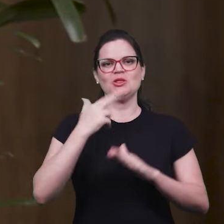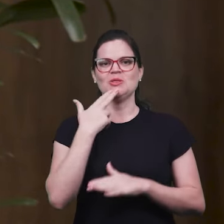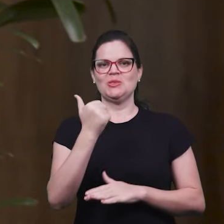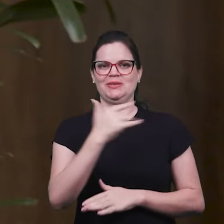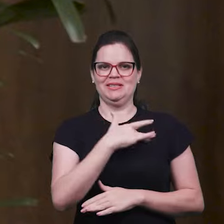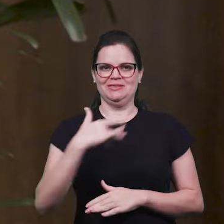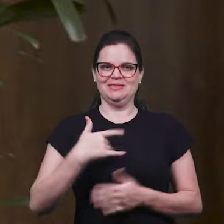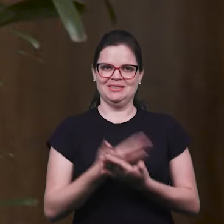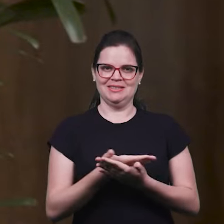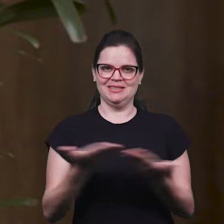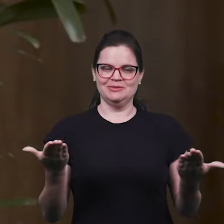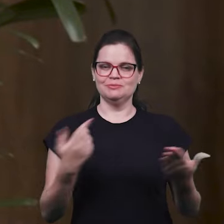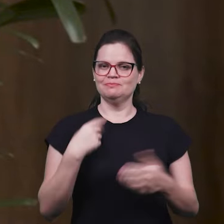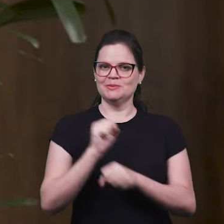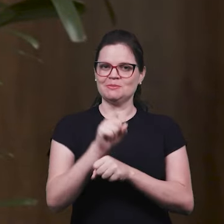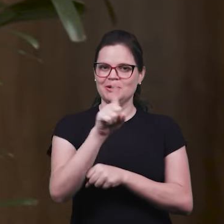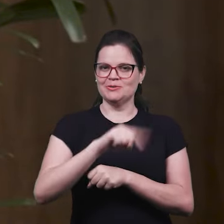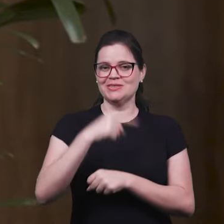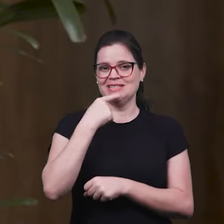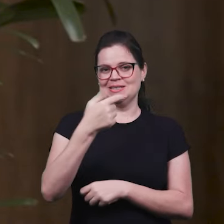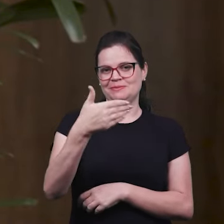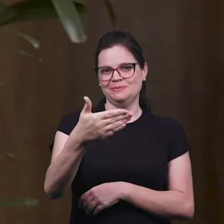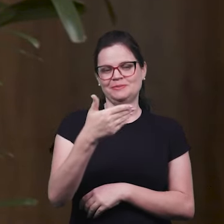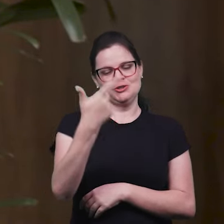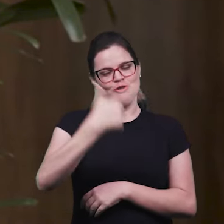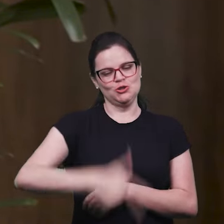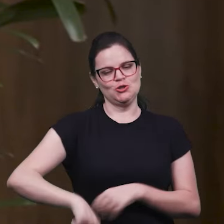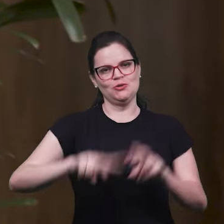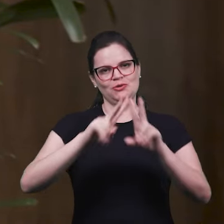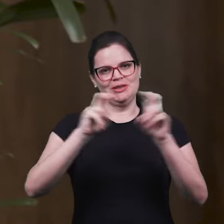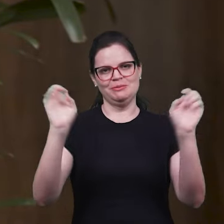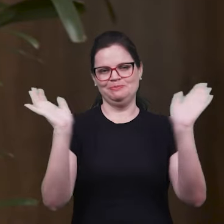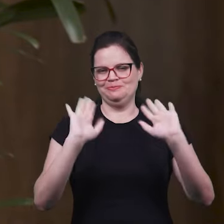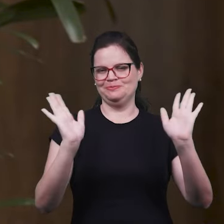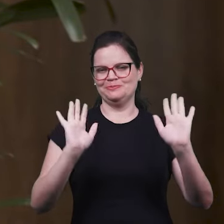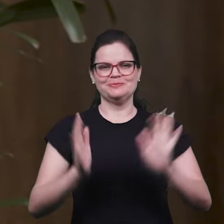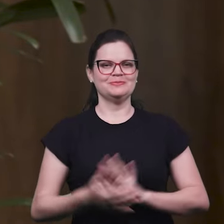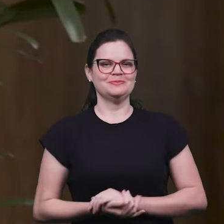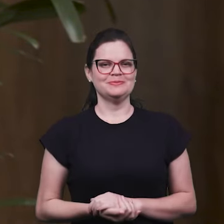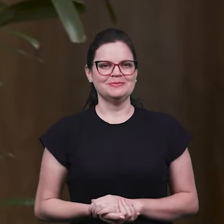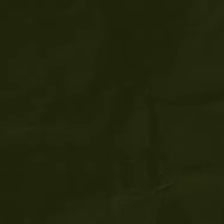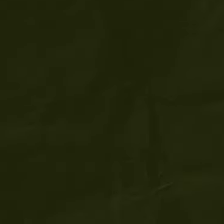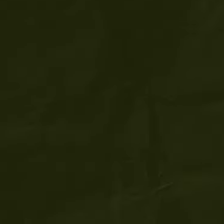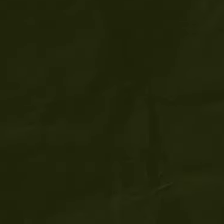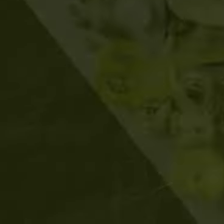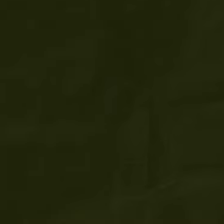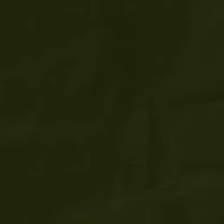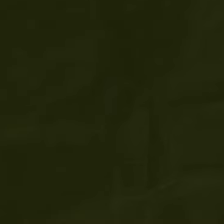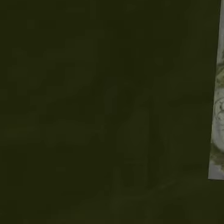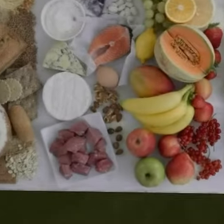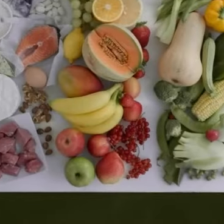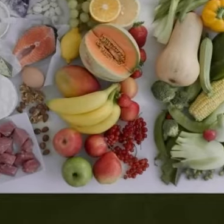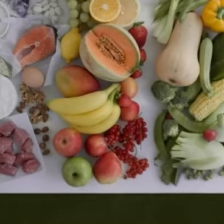de nutrição e saúde te aguardo na semana que vem para mais um tema relevante até mais